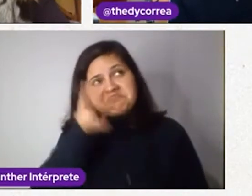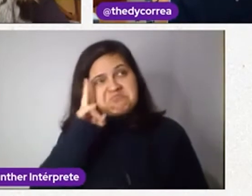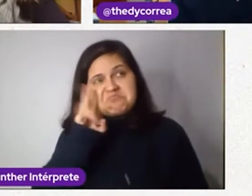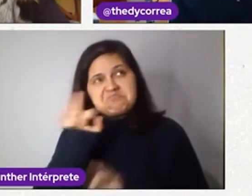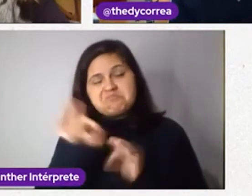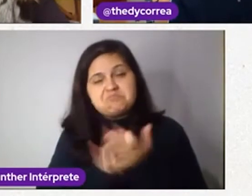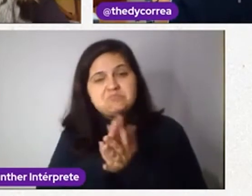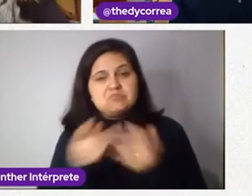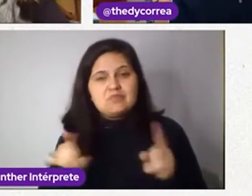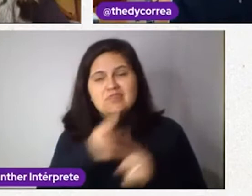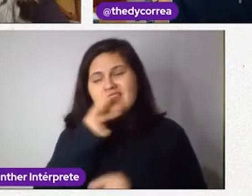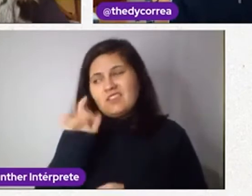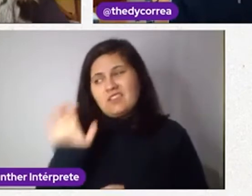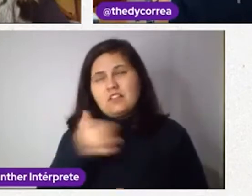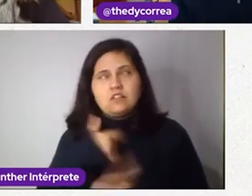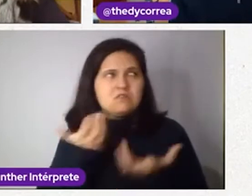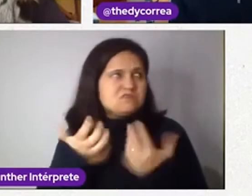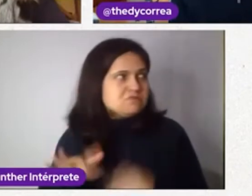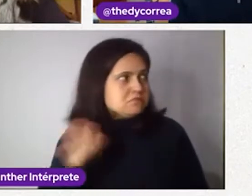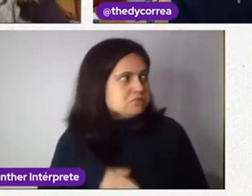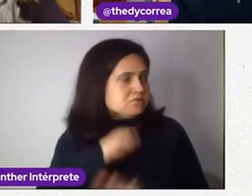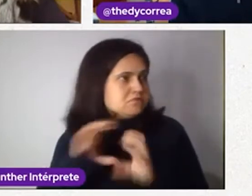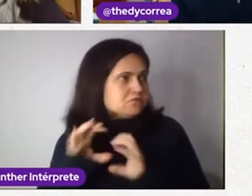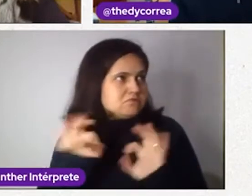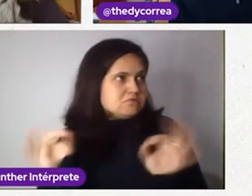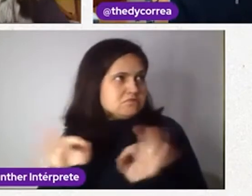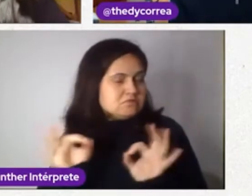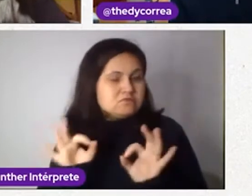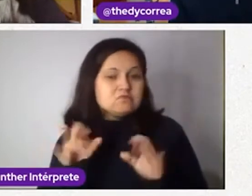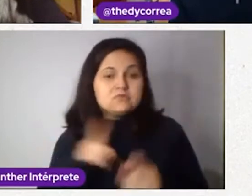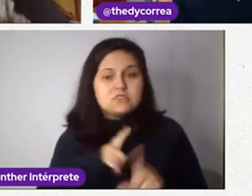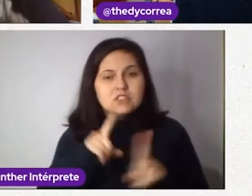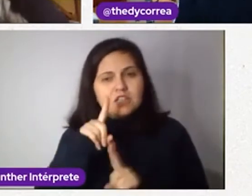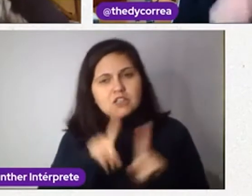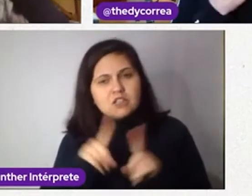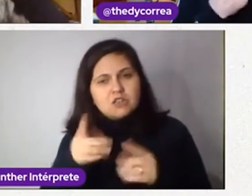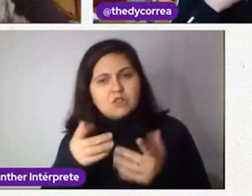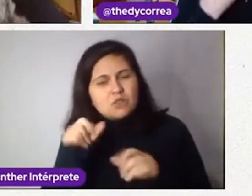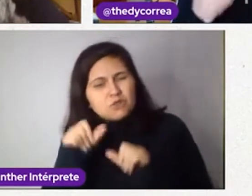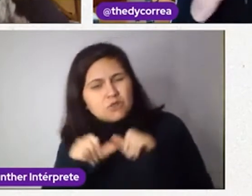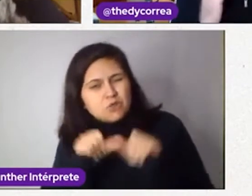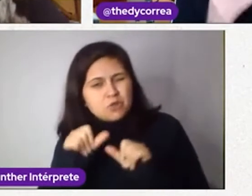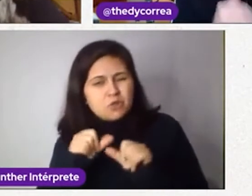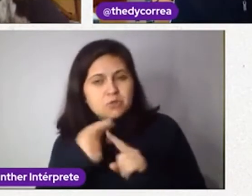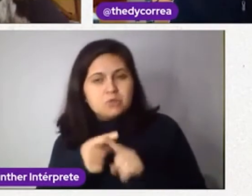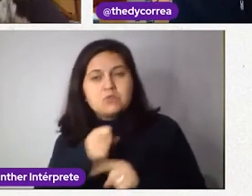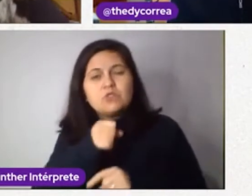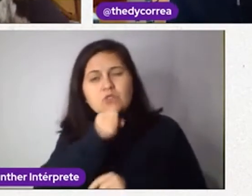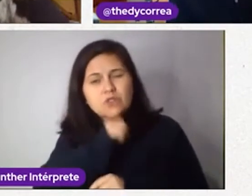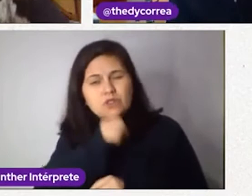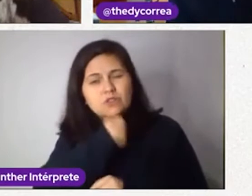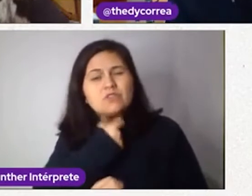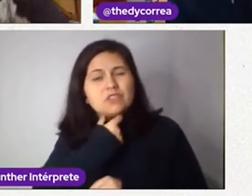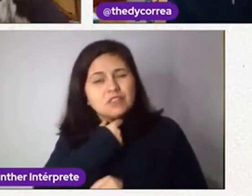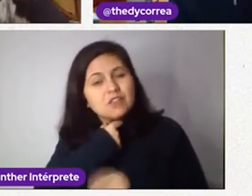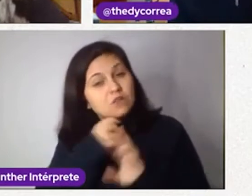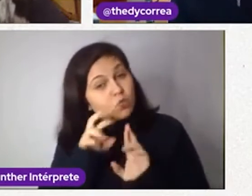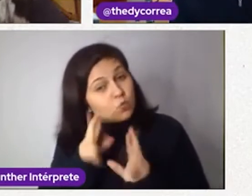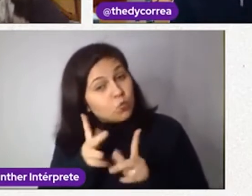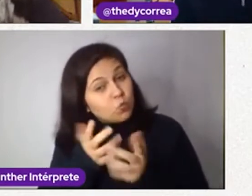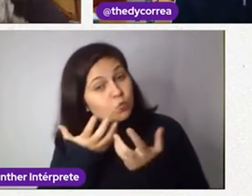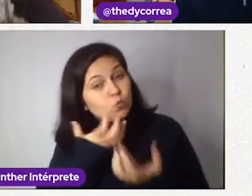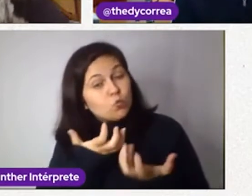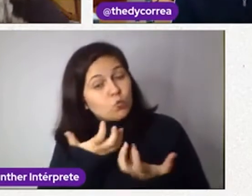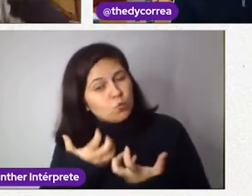música de essa aqui eu não quero mais cantar. Teve alguma que eu já tive que mudar o tom, que eu já estou ficando velho e a voz vai ficando meio cansada. Não